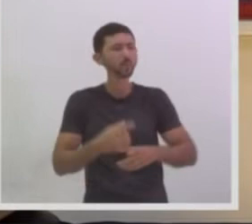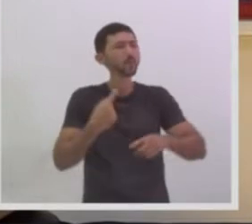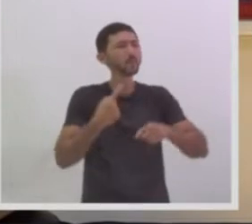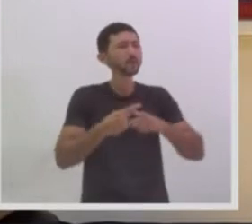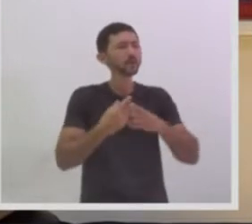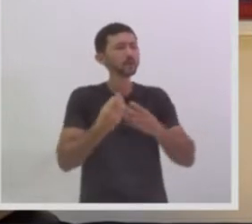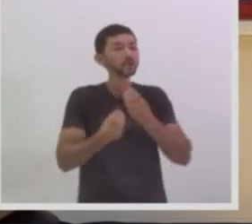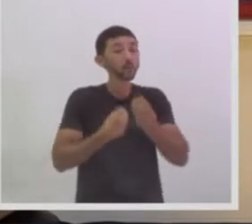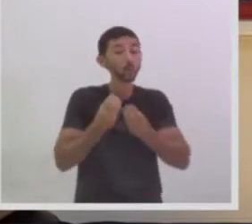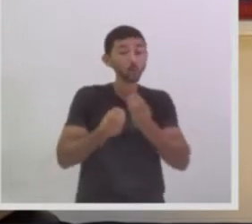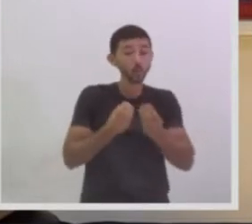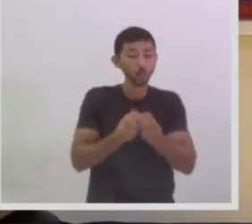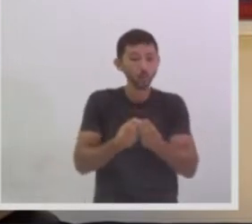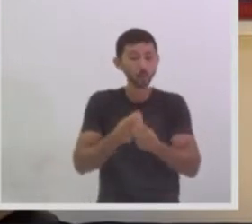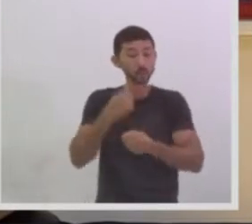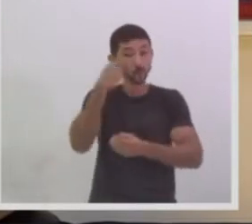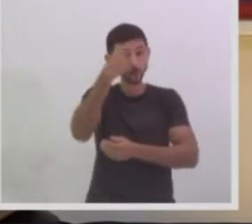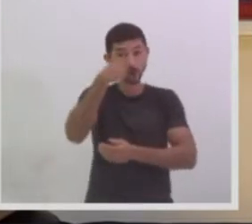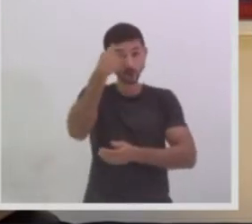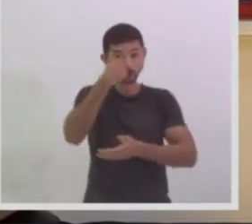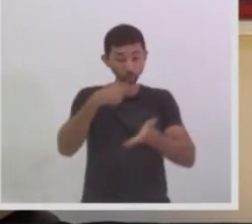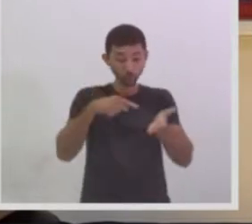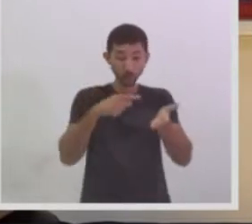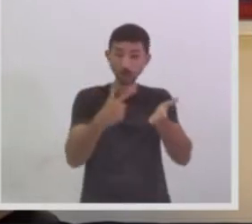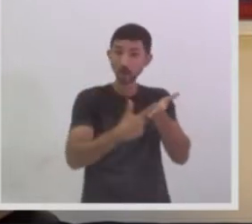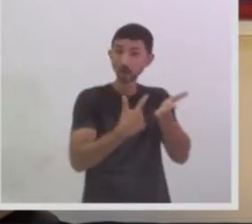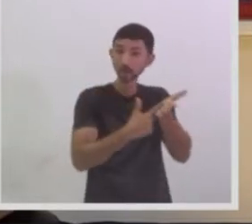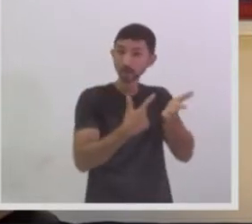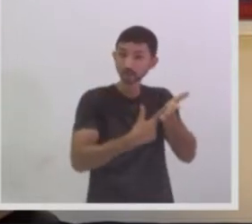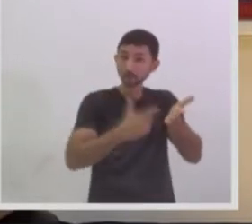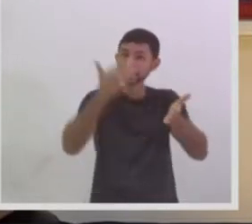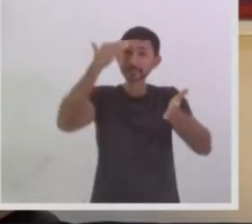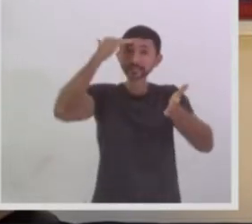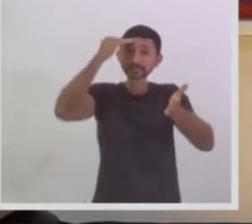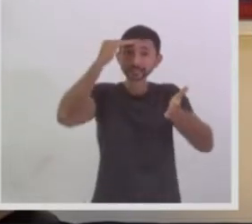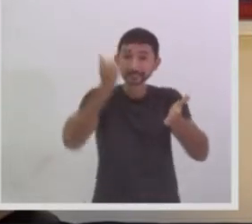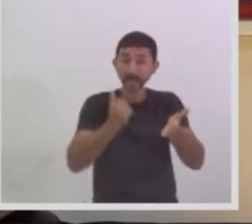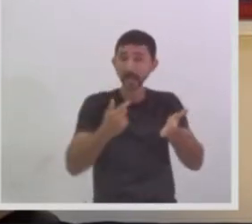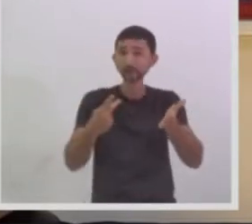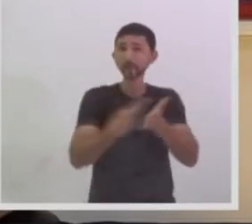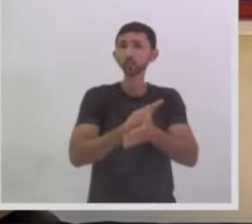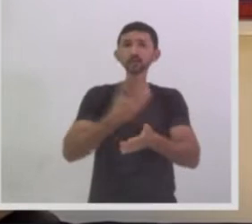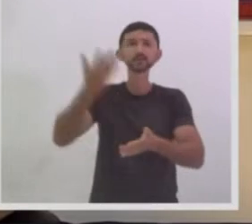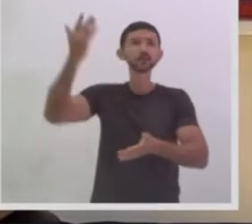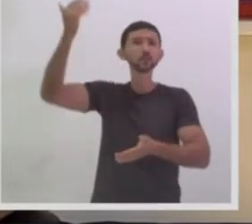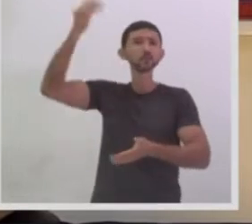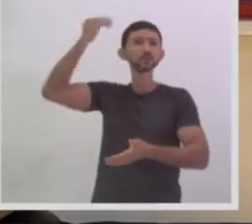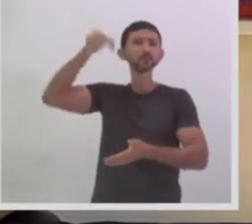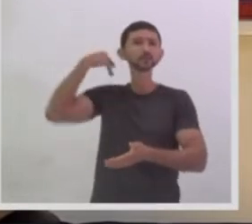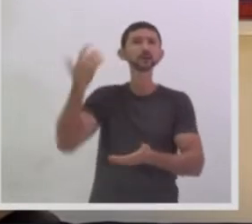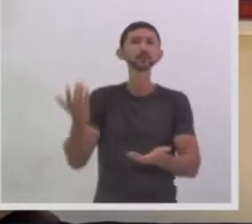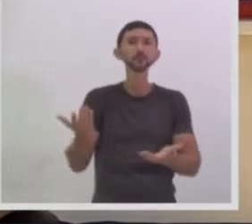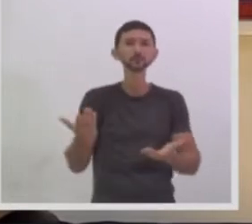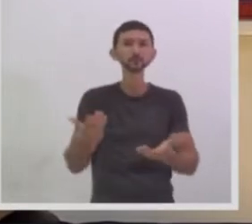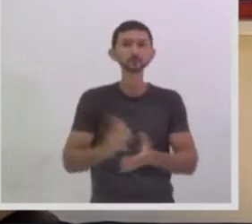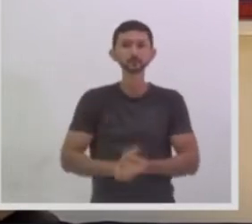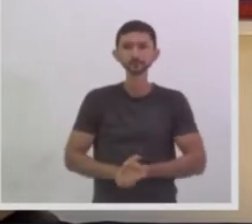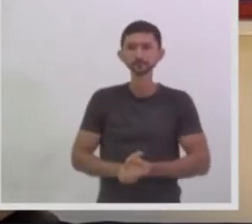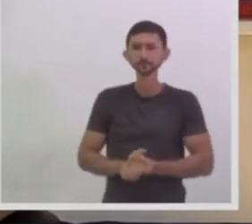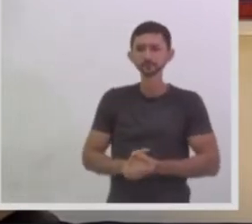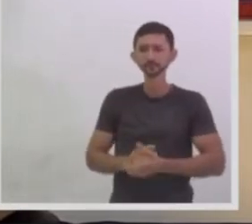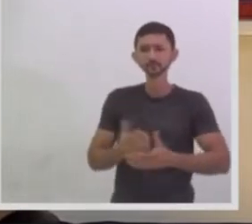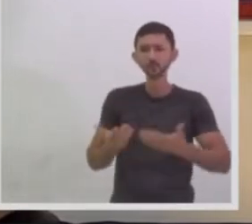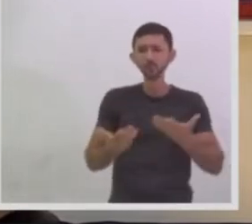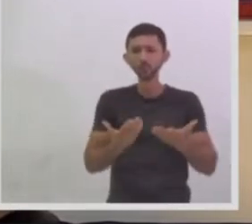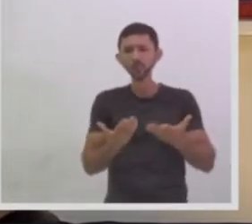como que esse cara, o autor do livro, sabe que isso realmente aconteceu? De que